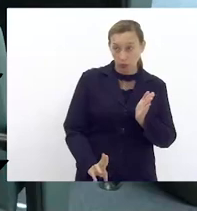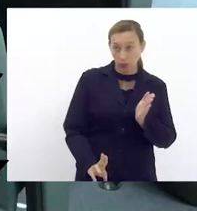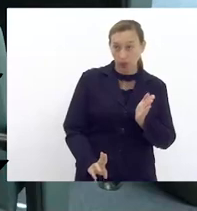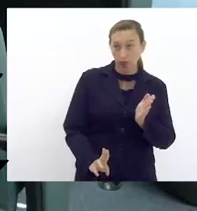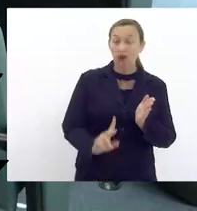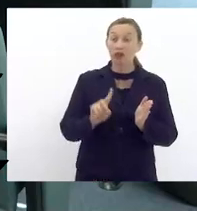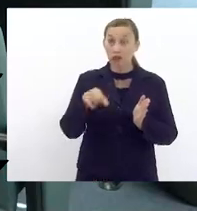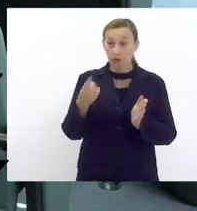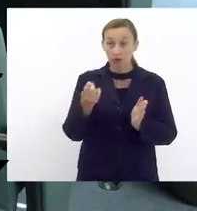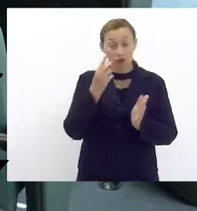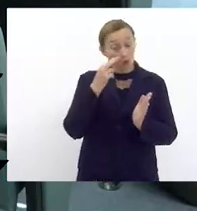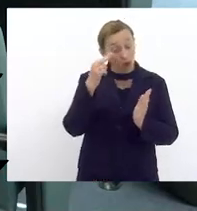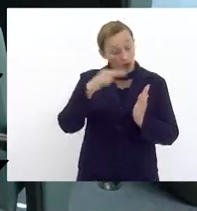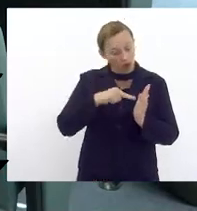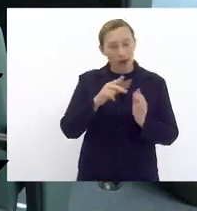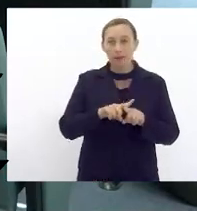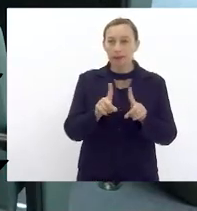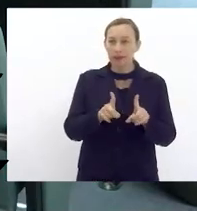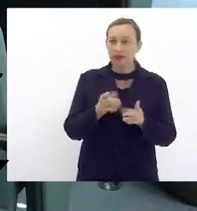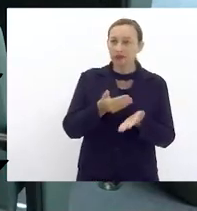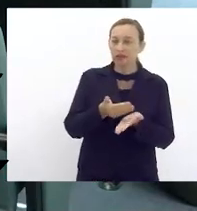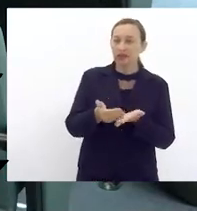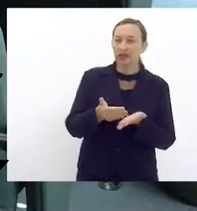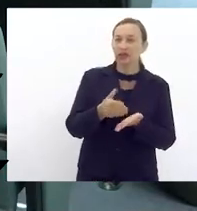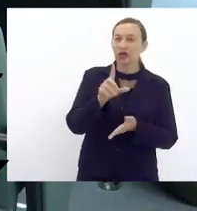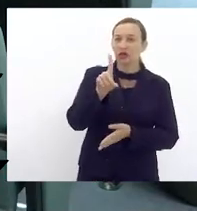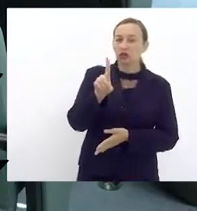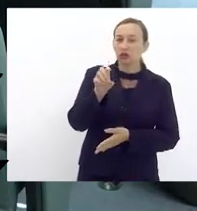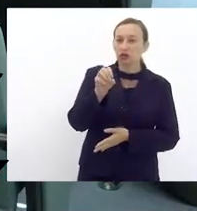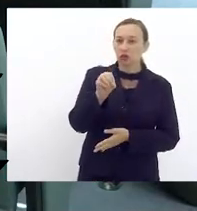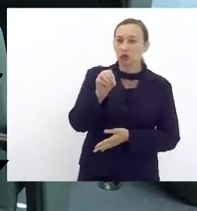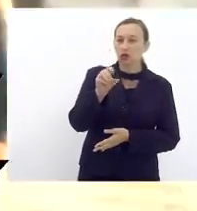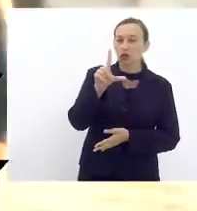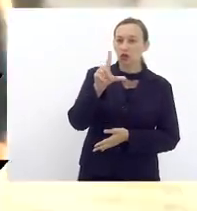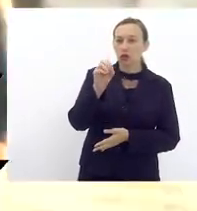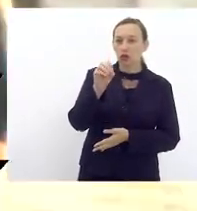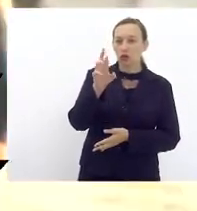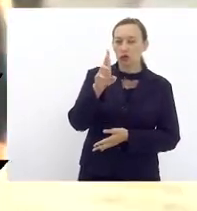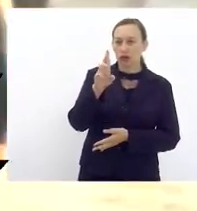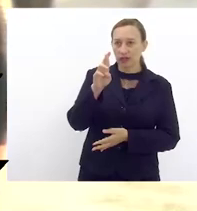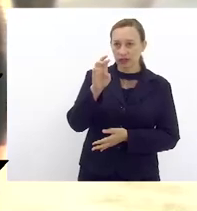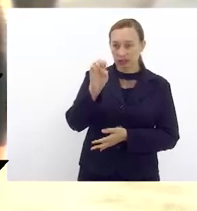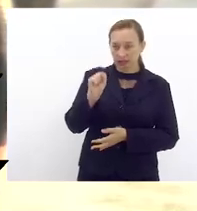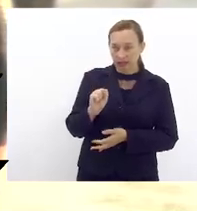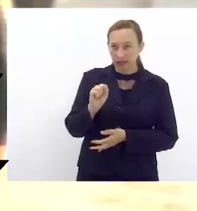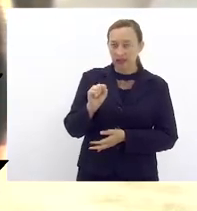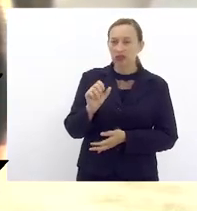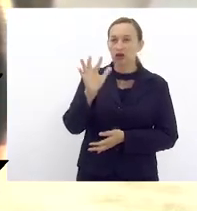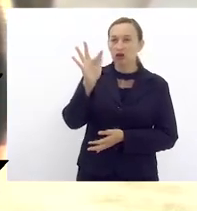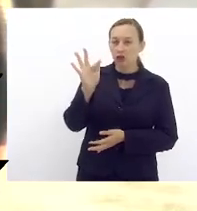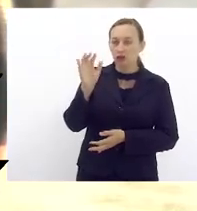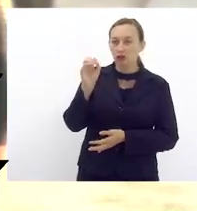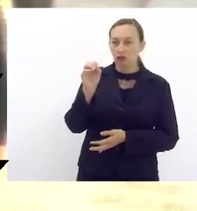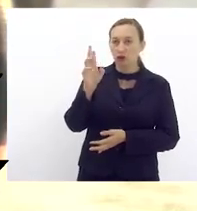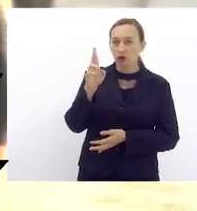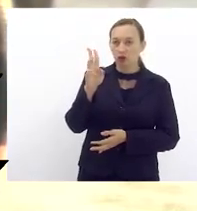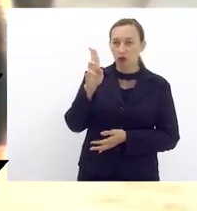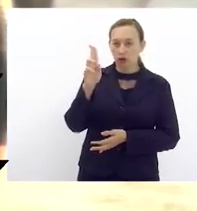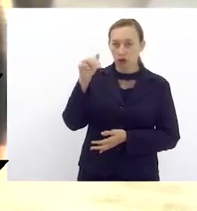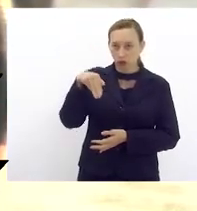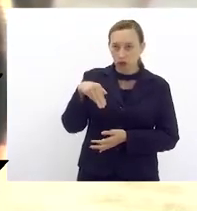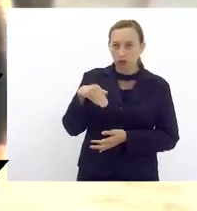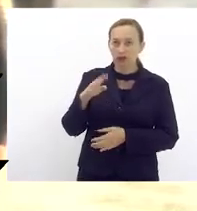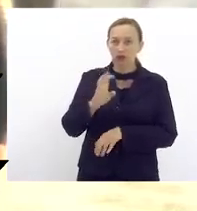ler mas vamos começar aqui com a Dolores Lima do fórum estadual de mulheres negras do Rio de Janeiro para fazer a sua